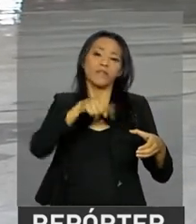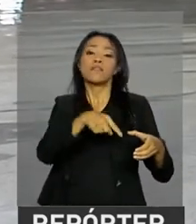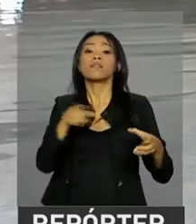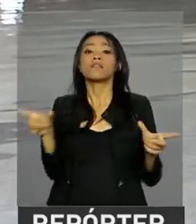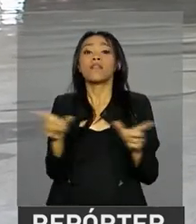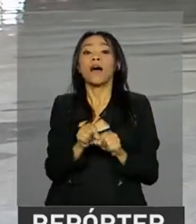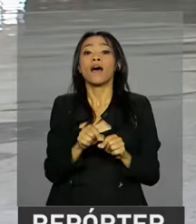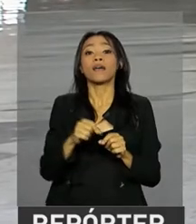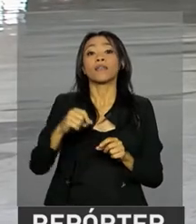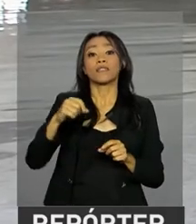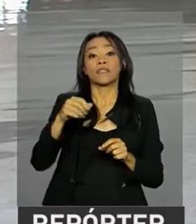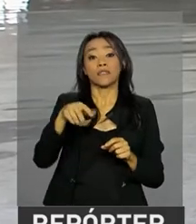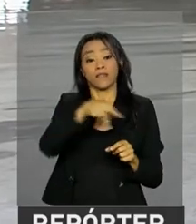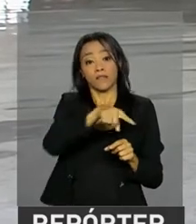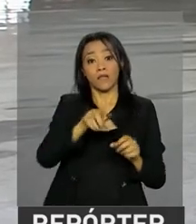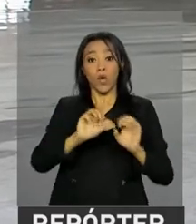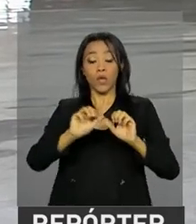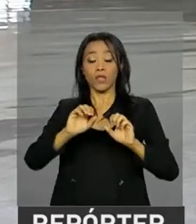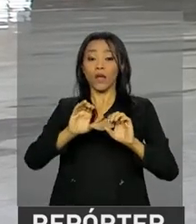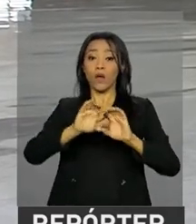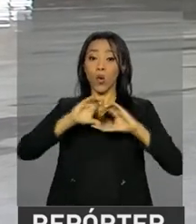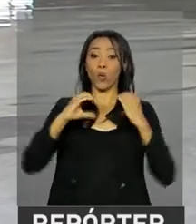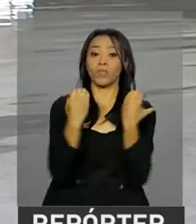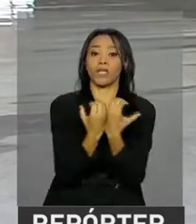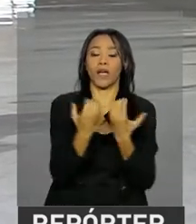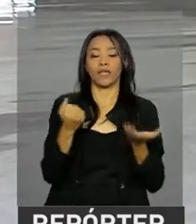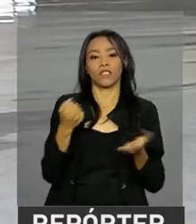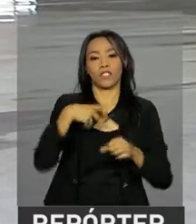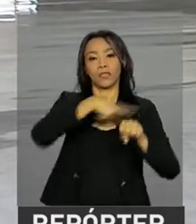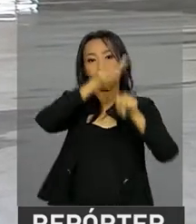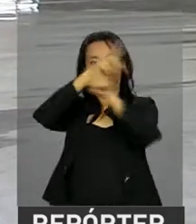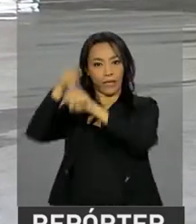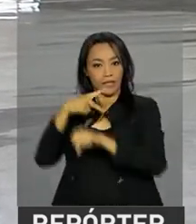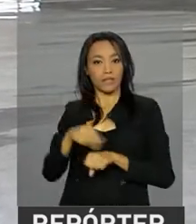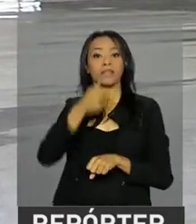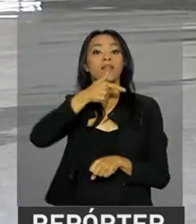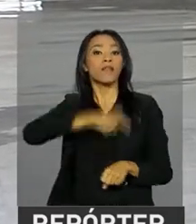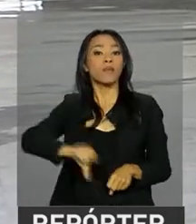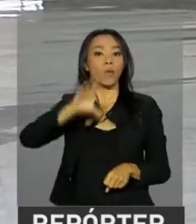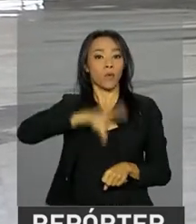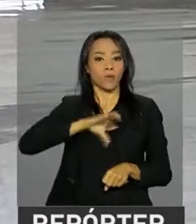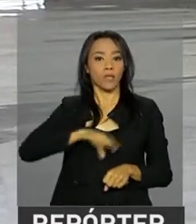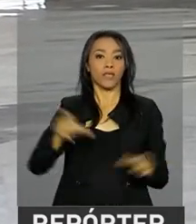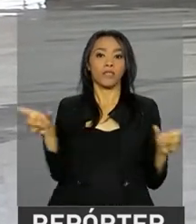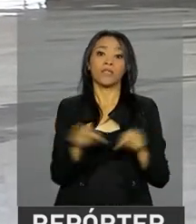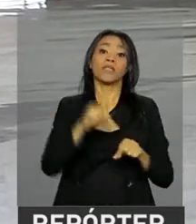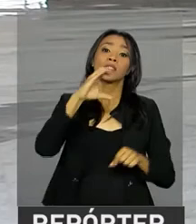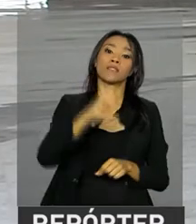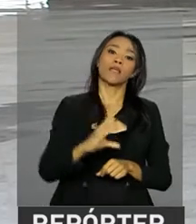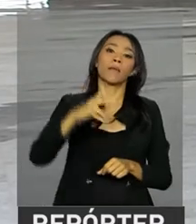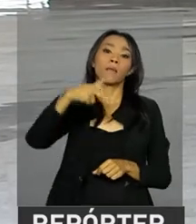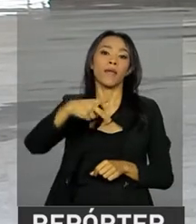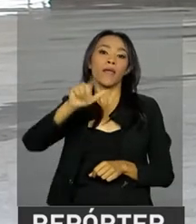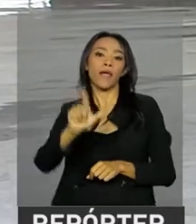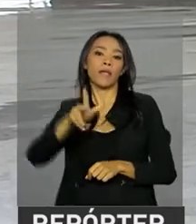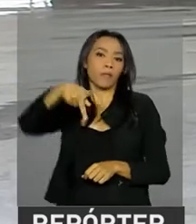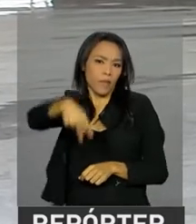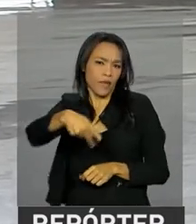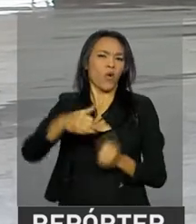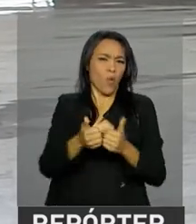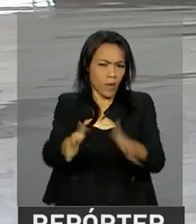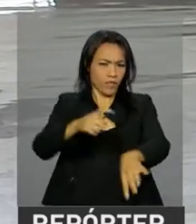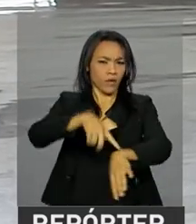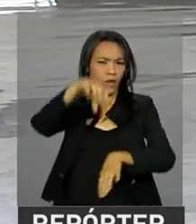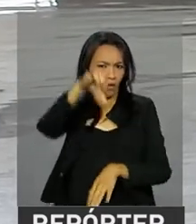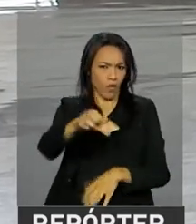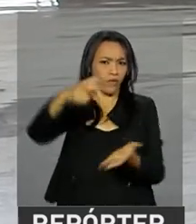Assembleia Parlamentar da Comunidade de Países de Língua Portuguesa, a CPLP. Essa reunião começa agora, a partir das 9 horas